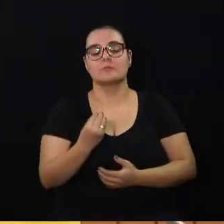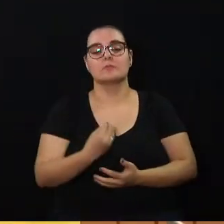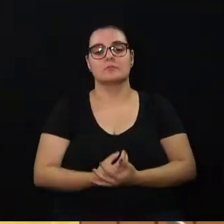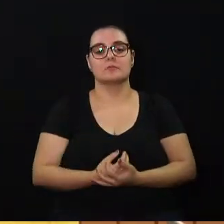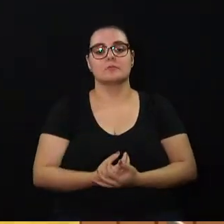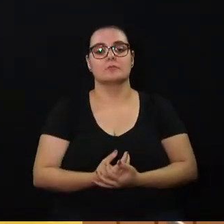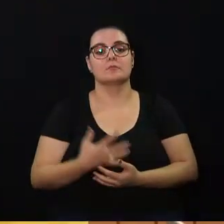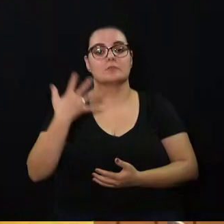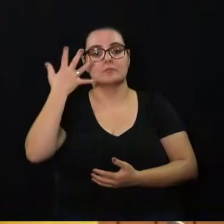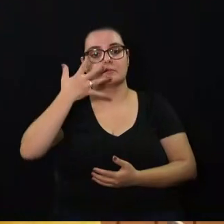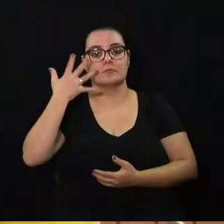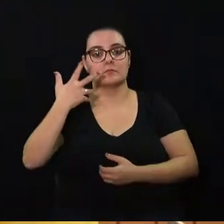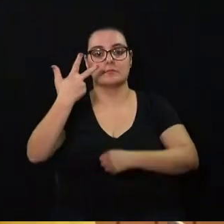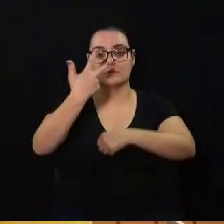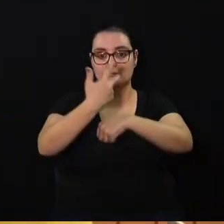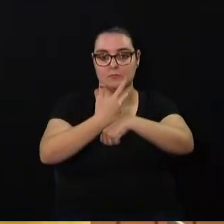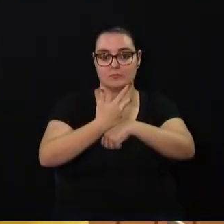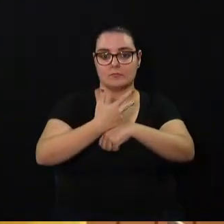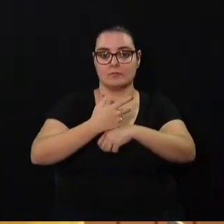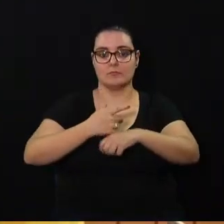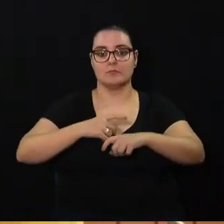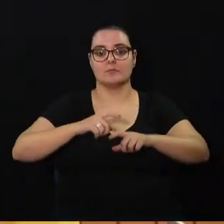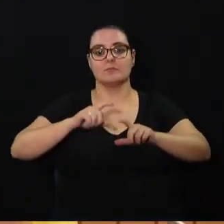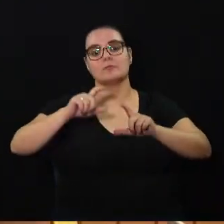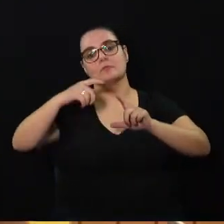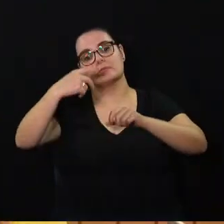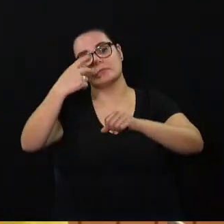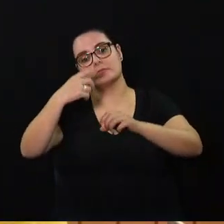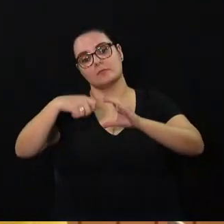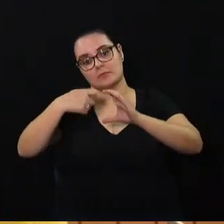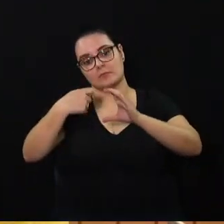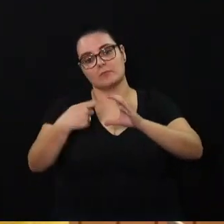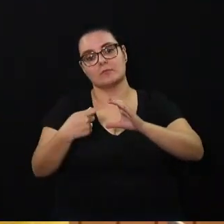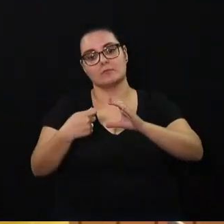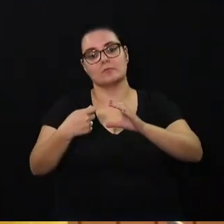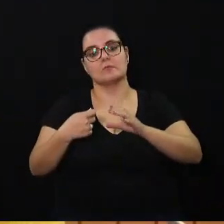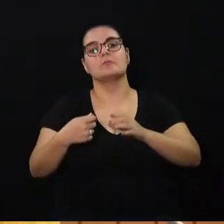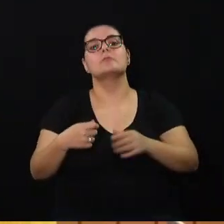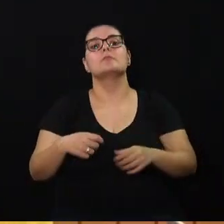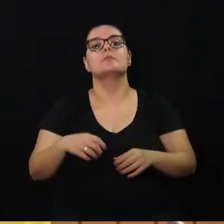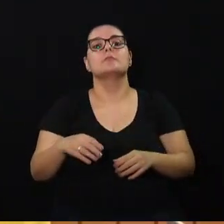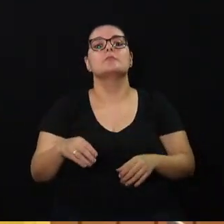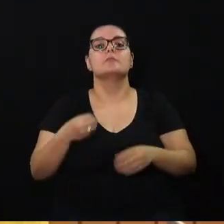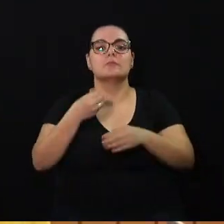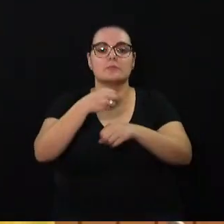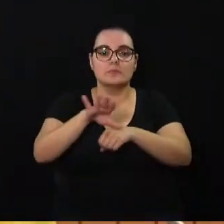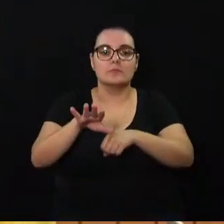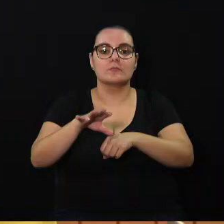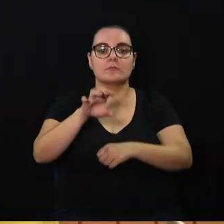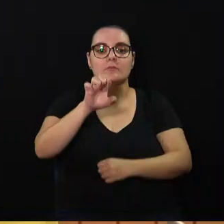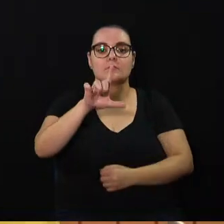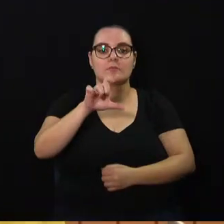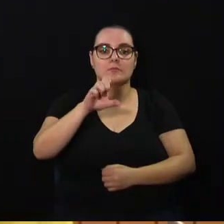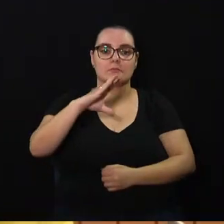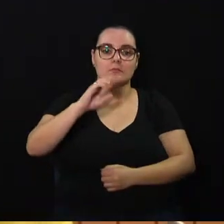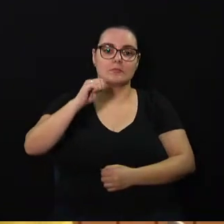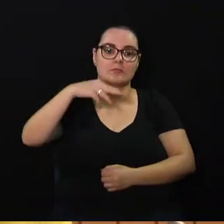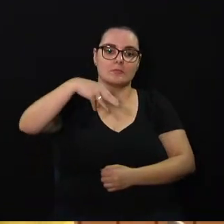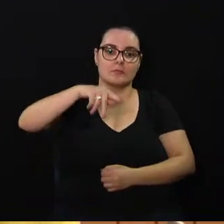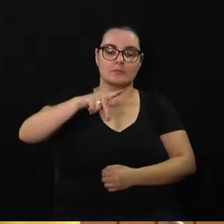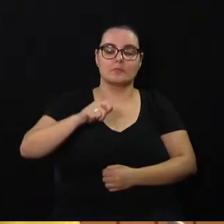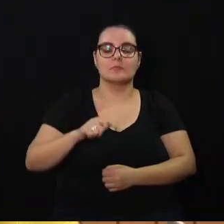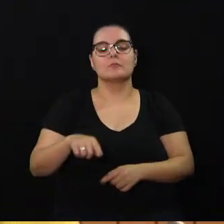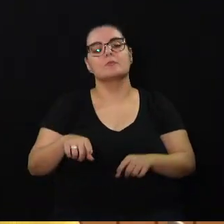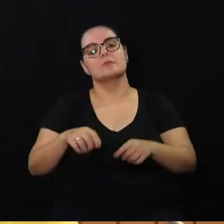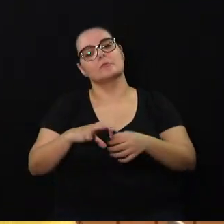a palestra foi gravada e o vídeo vai ficar disponível então vamos replicar esse conhecimento e ele em campo e continua à disposição tanto da